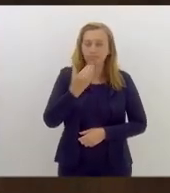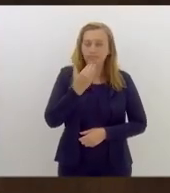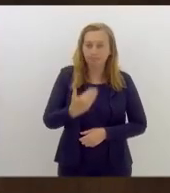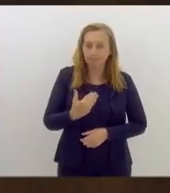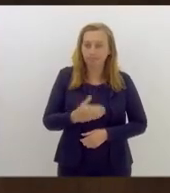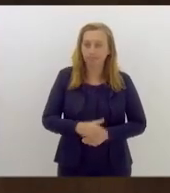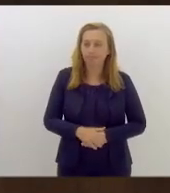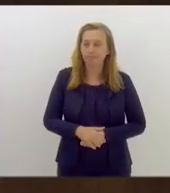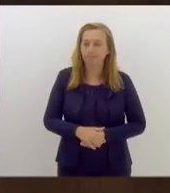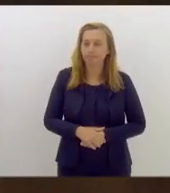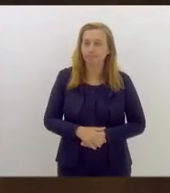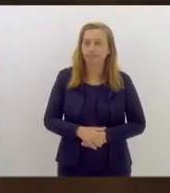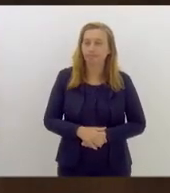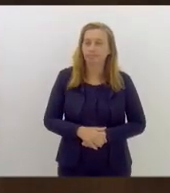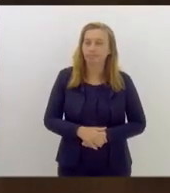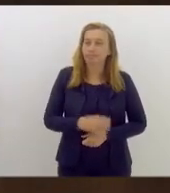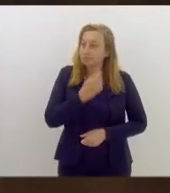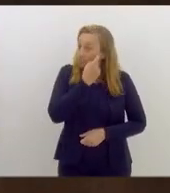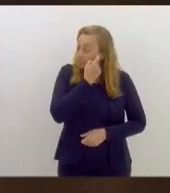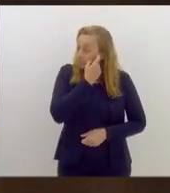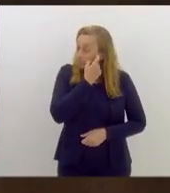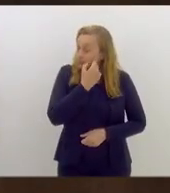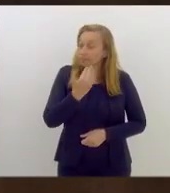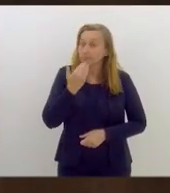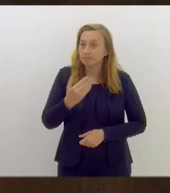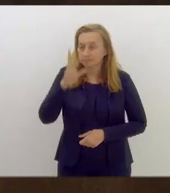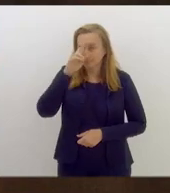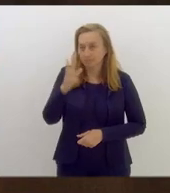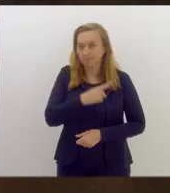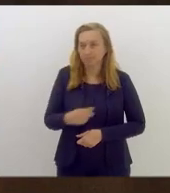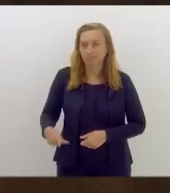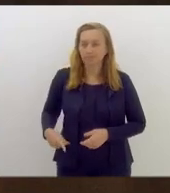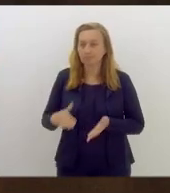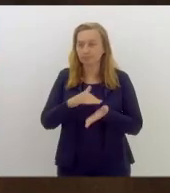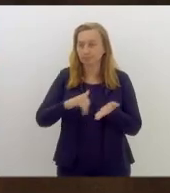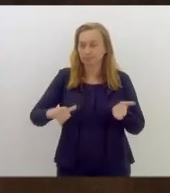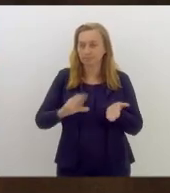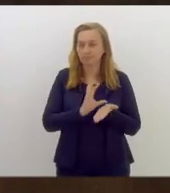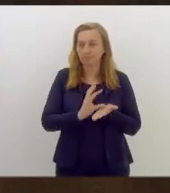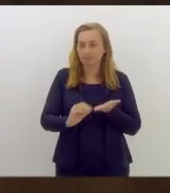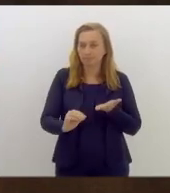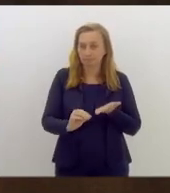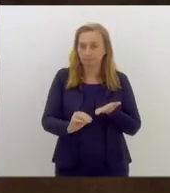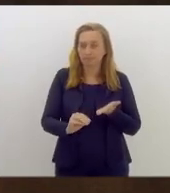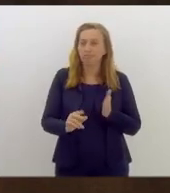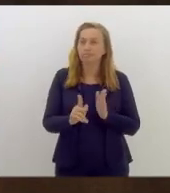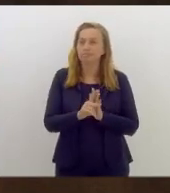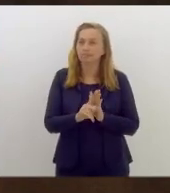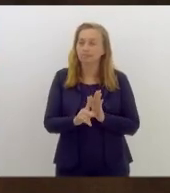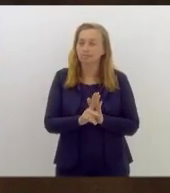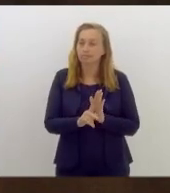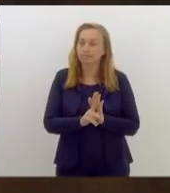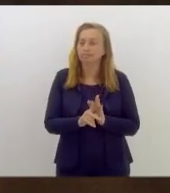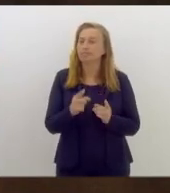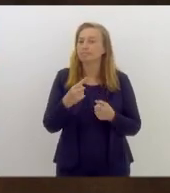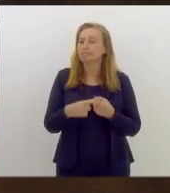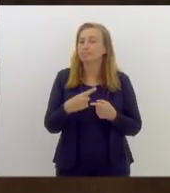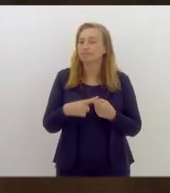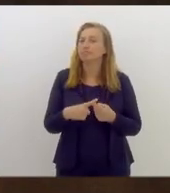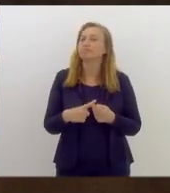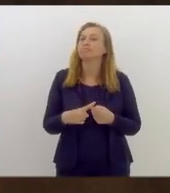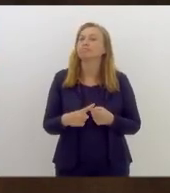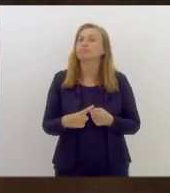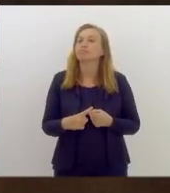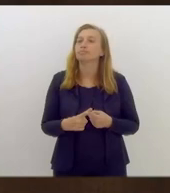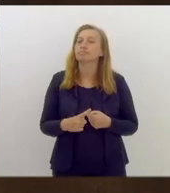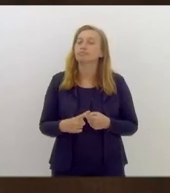solicita para que eu peça a Vossa Excelência a retirada de pauta desse projeto, porque esse título de